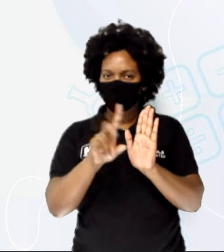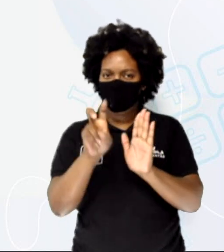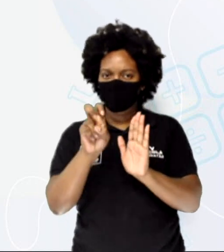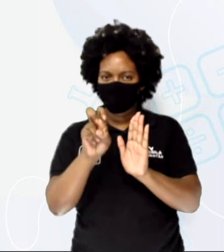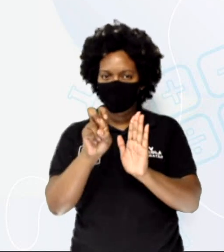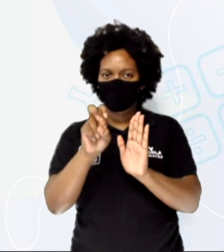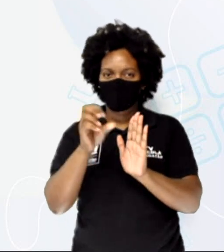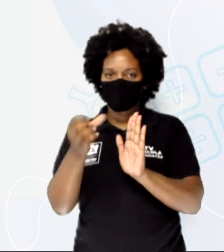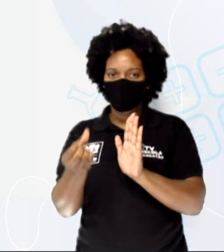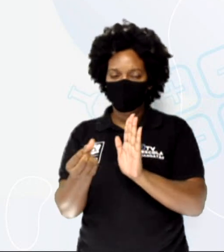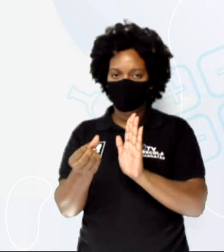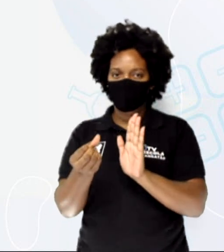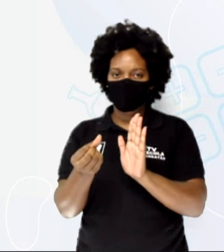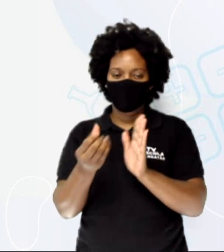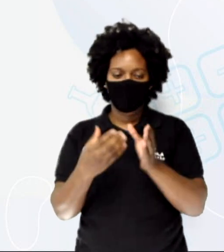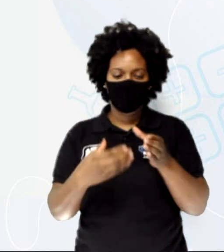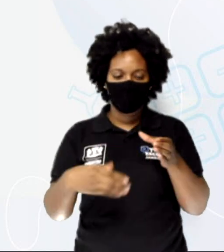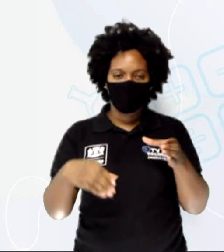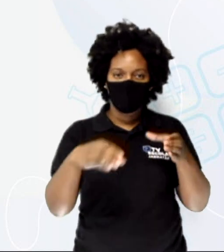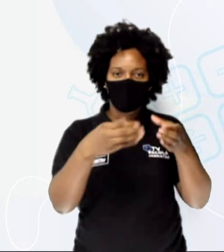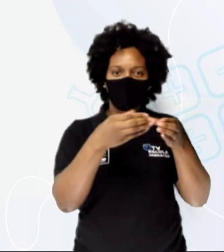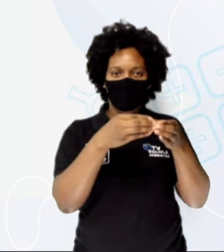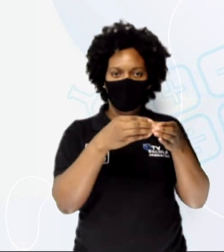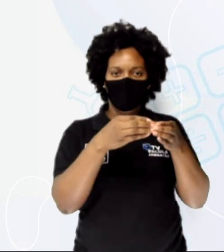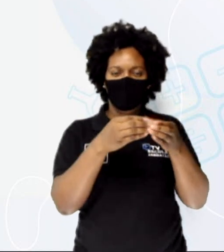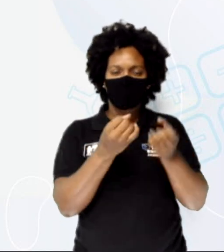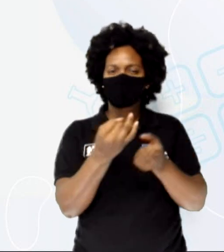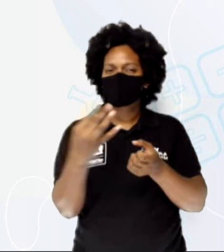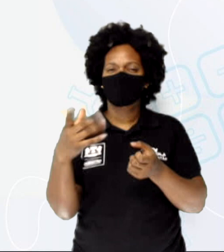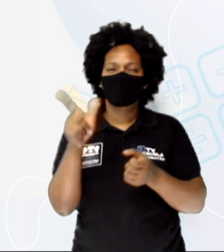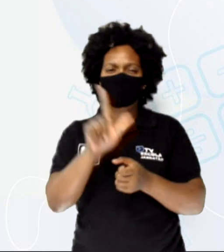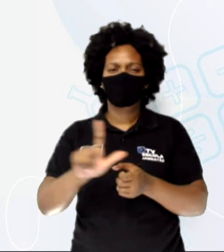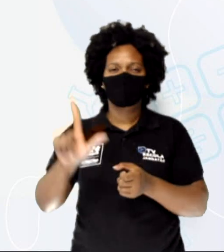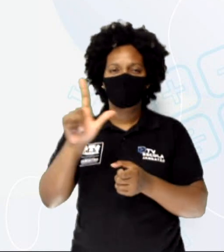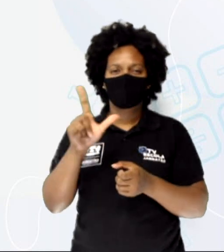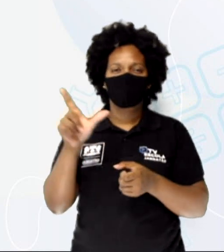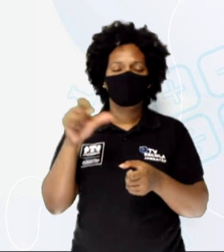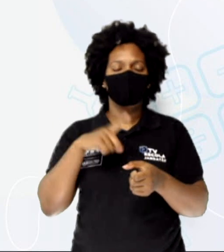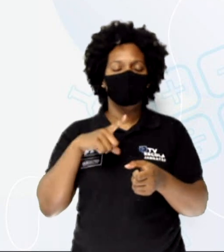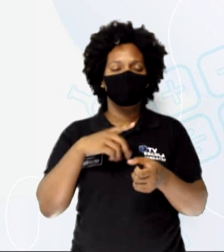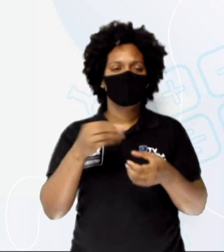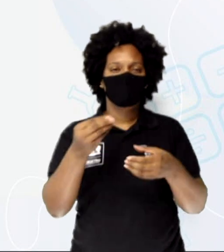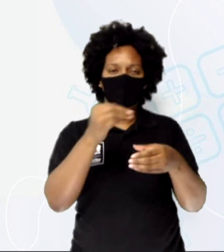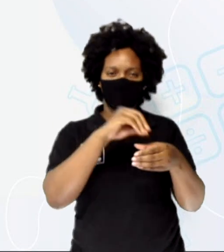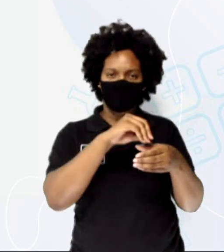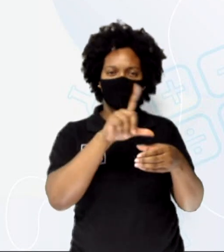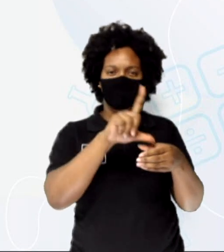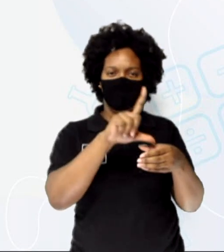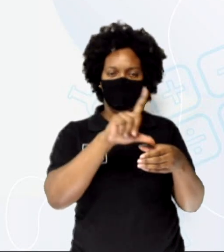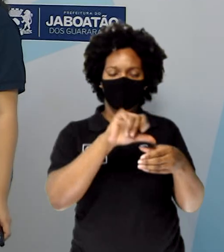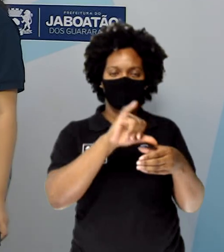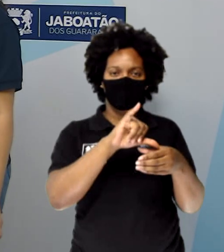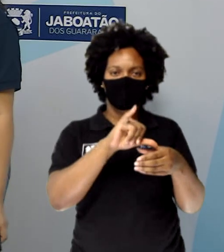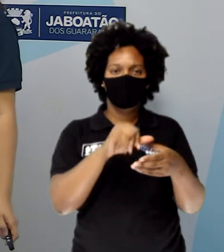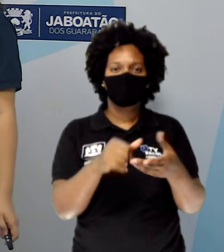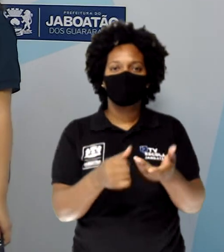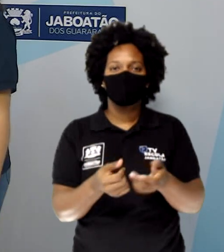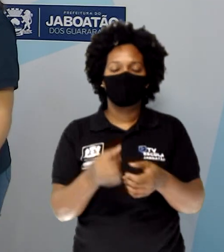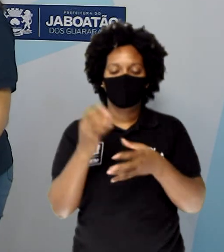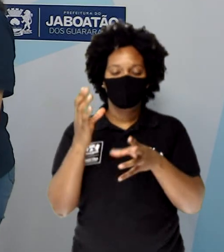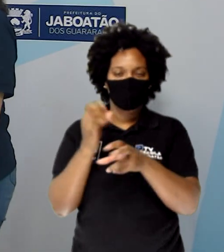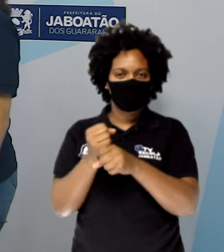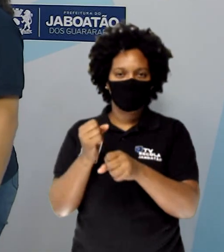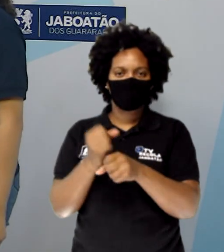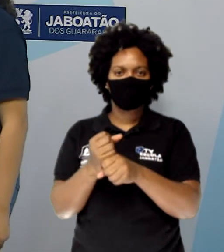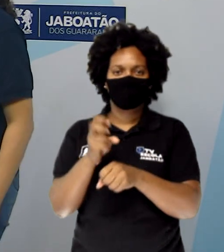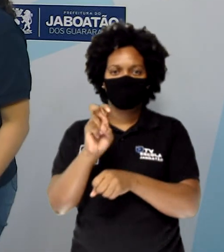tanque. Calcule quantos litros de gasolina há nesse tanque. Então ficou fácil essa, né? Para calcular 5/6, a gente